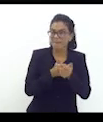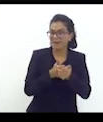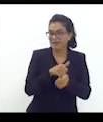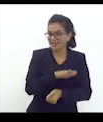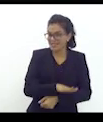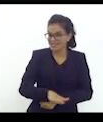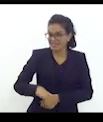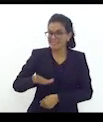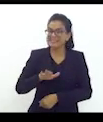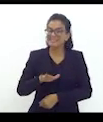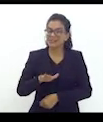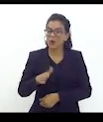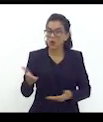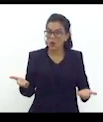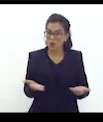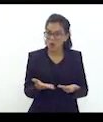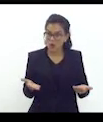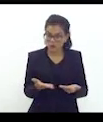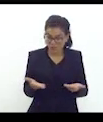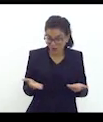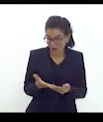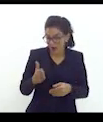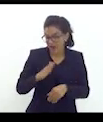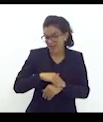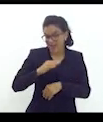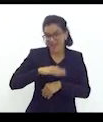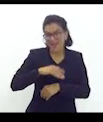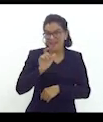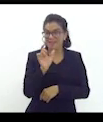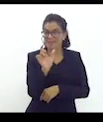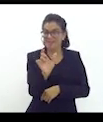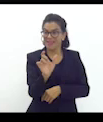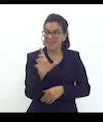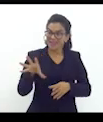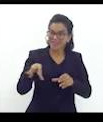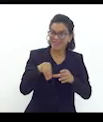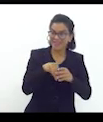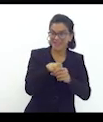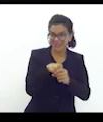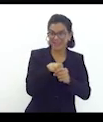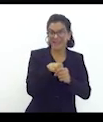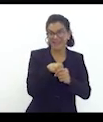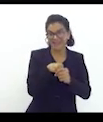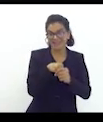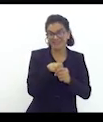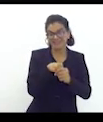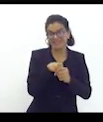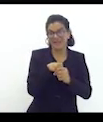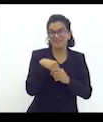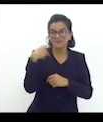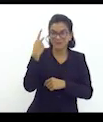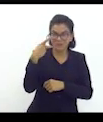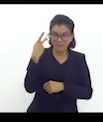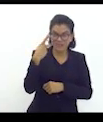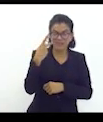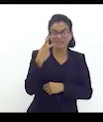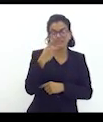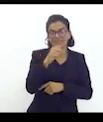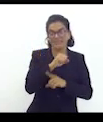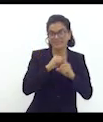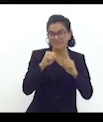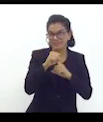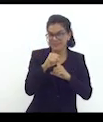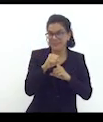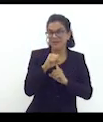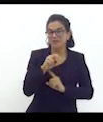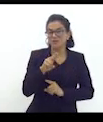do SUAS, que hoje, agora, será integrada diretamente ao SUAS, que era só